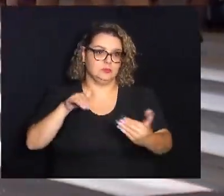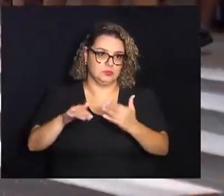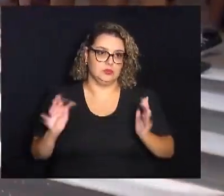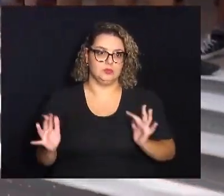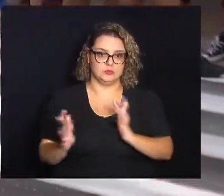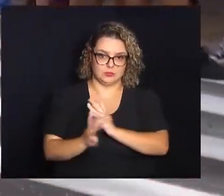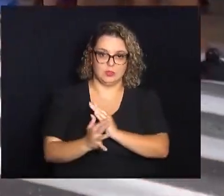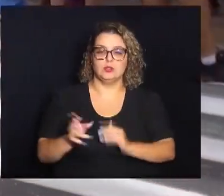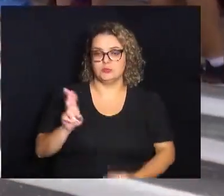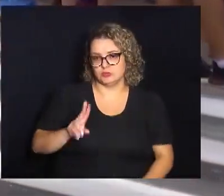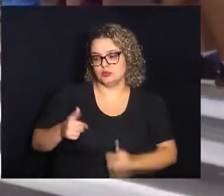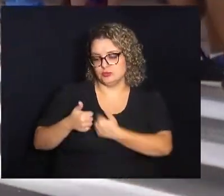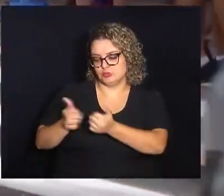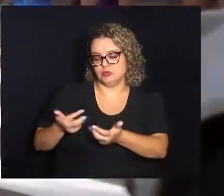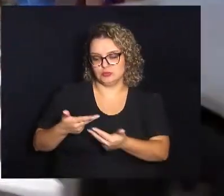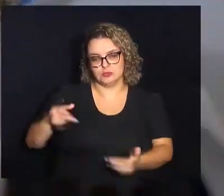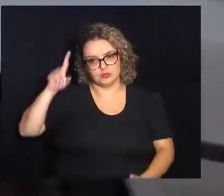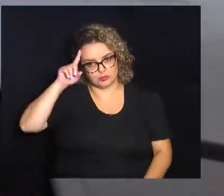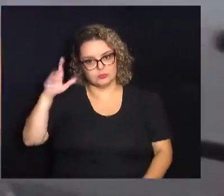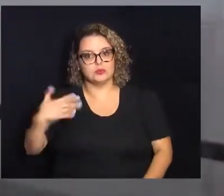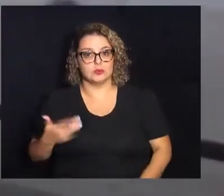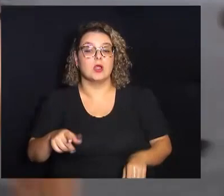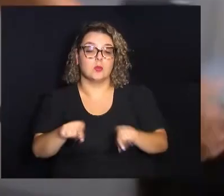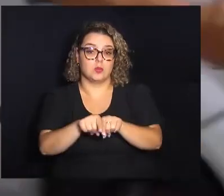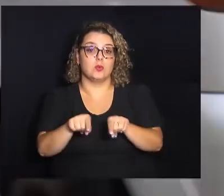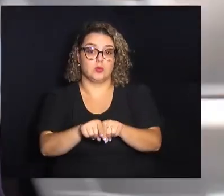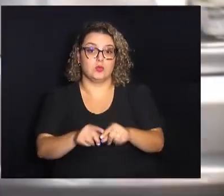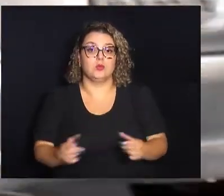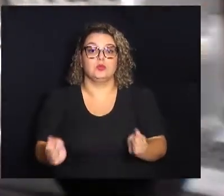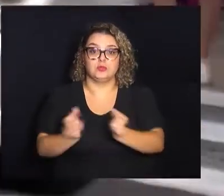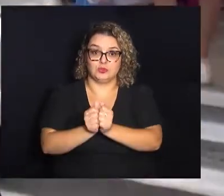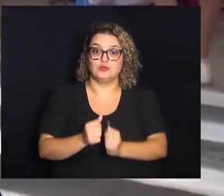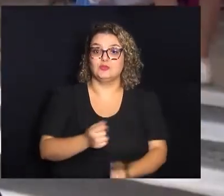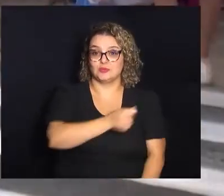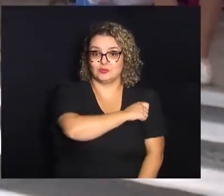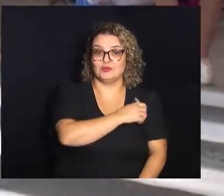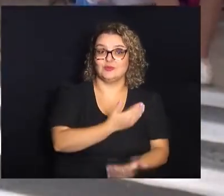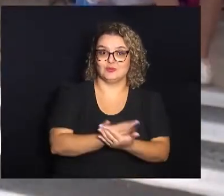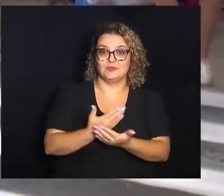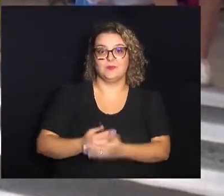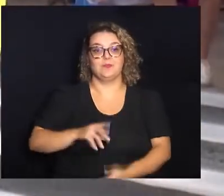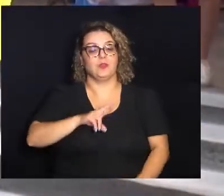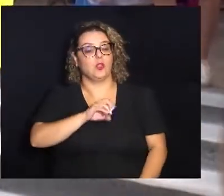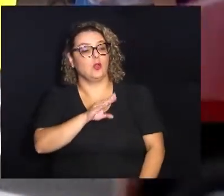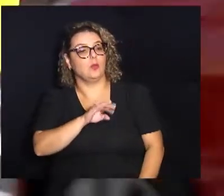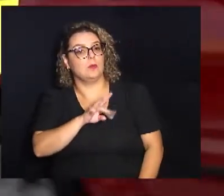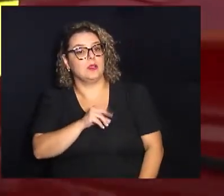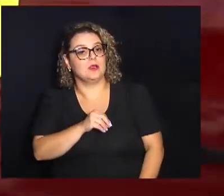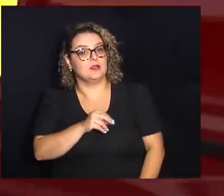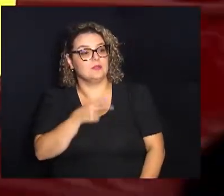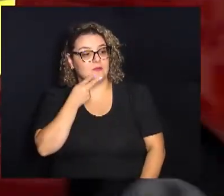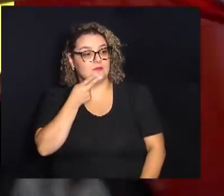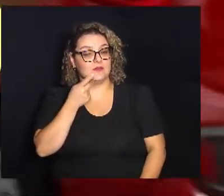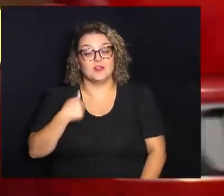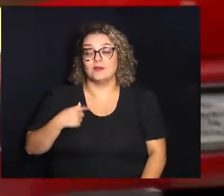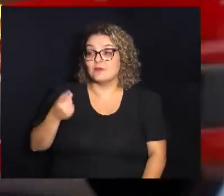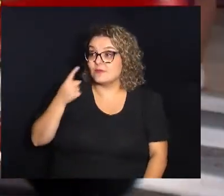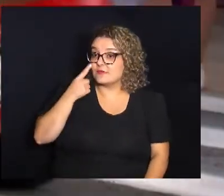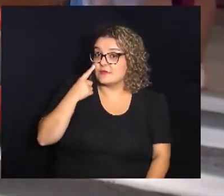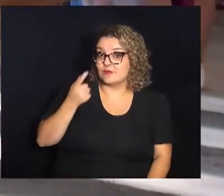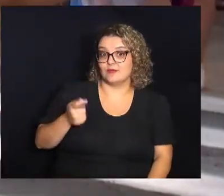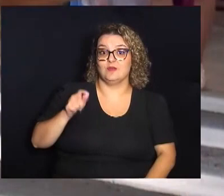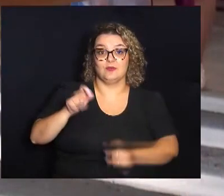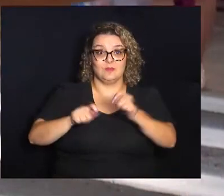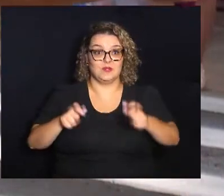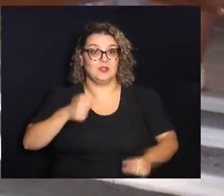transporte público no seu dia a dia, também com os estudantes. Ô, Roberta, enquanto você falava, eu observava, né? Agora o pessoal, os